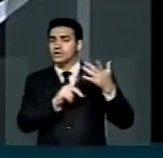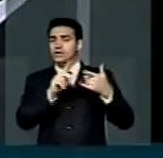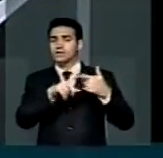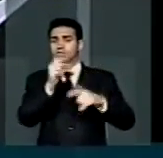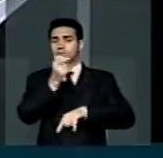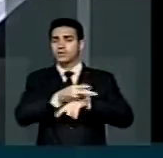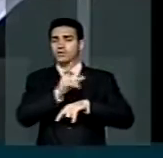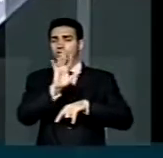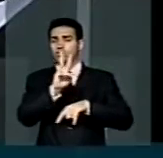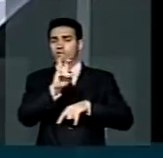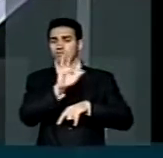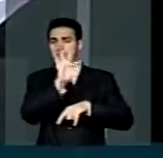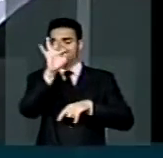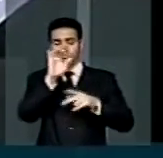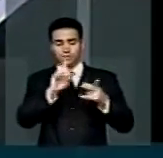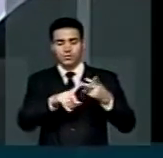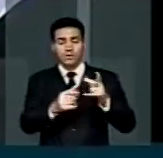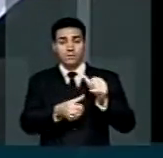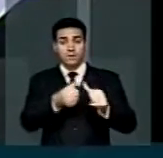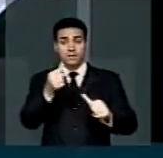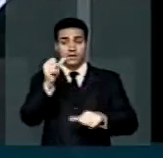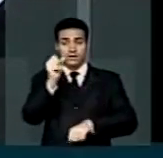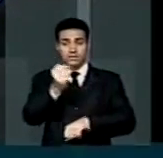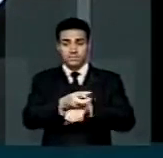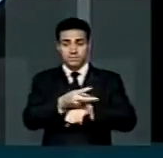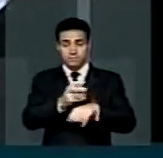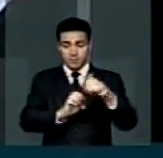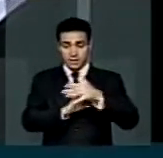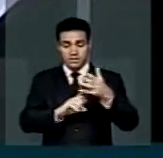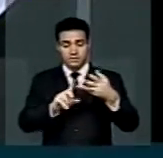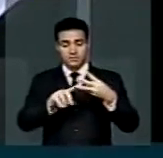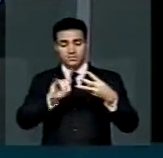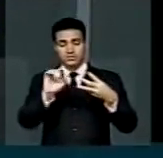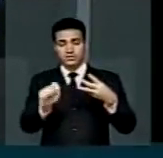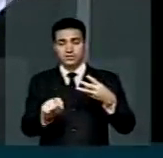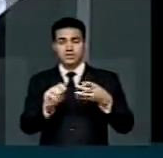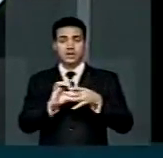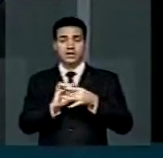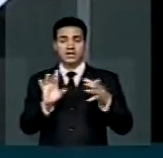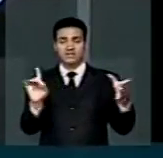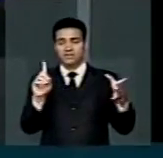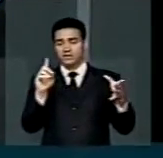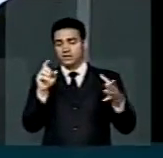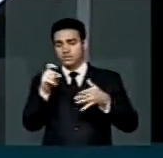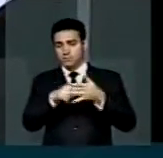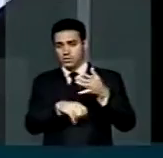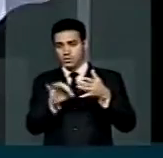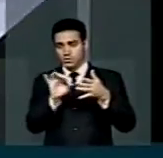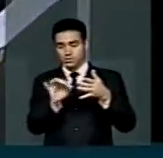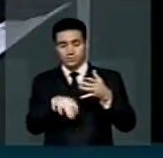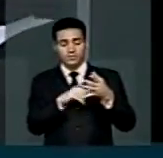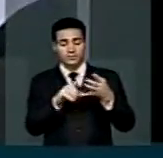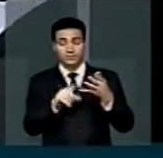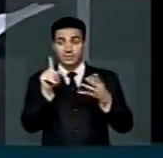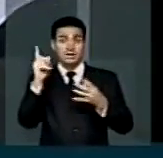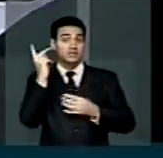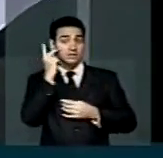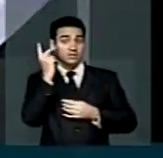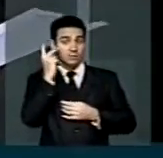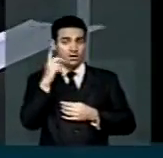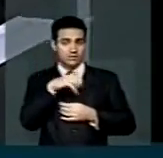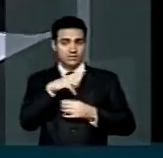Empreendedores do Futuro, a Primeira Empresa, o Dia da Liberdade do Impostos, é muito importante. Lá em São Paulo